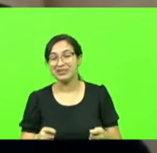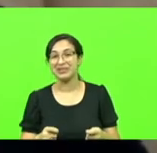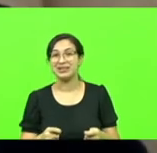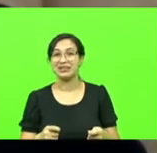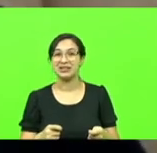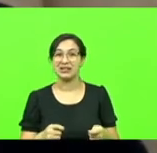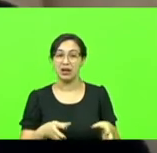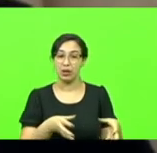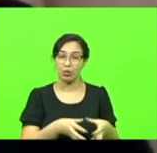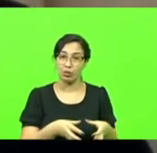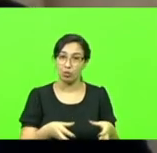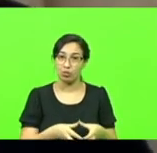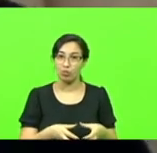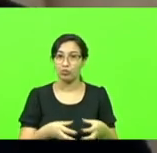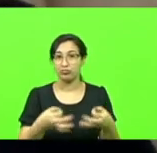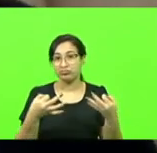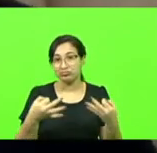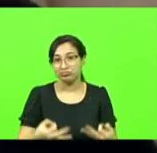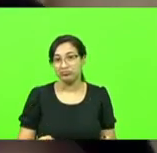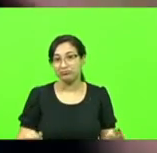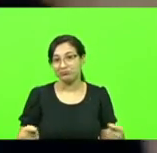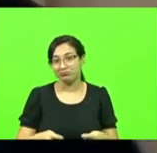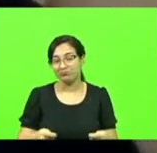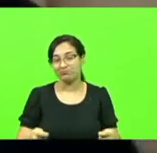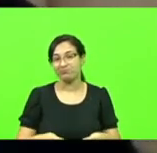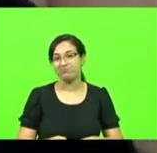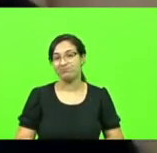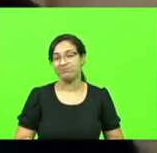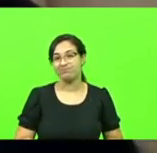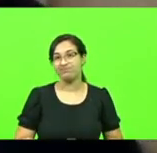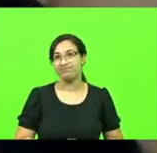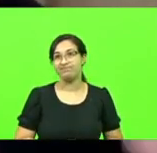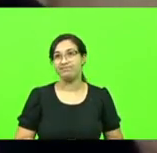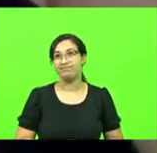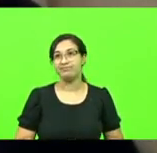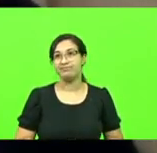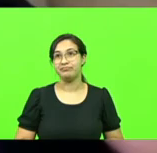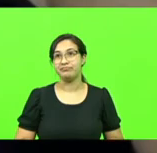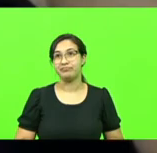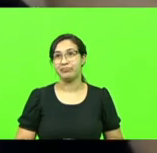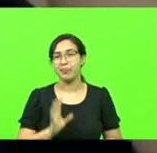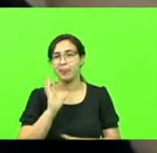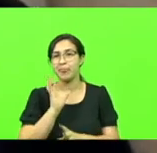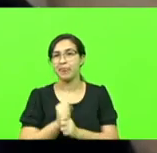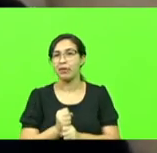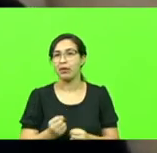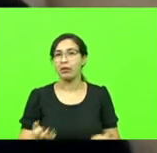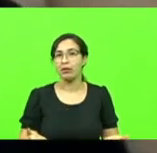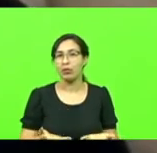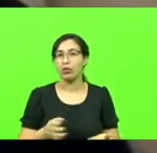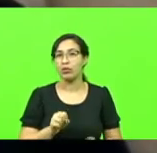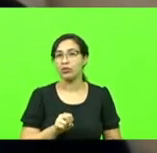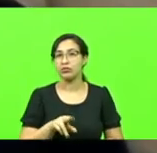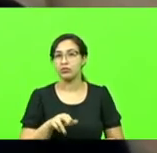equipe adequada. Agora eu vou fazer uma conta, o SUS paga